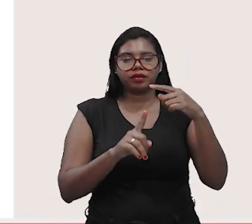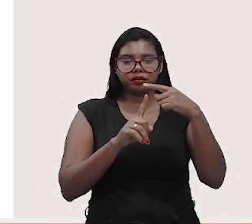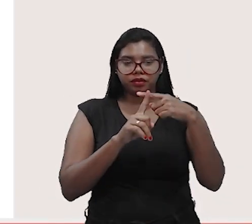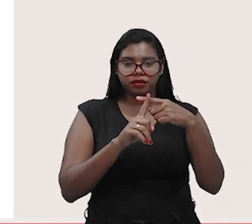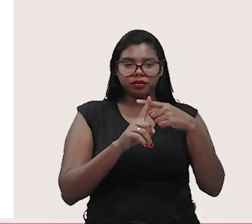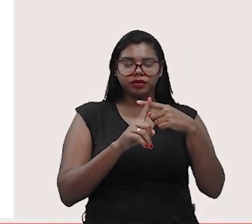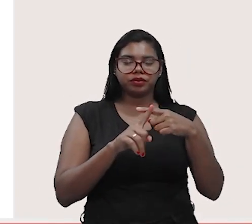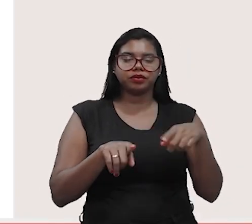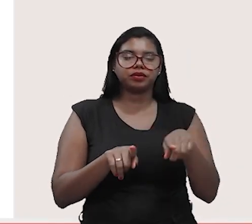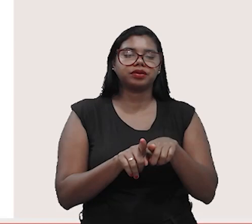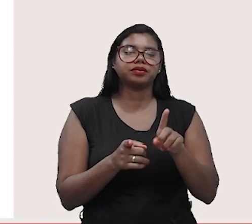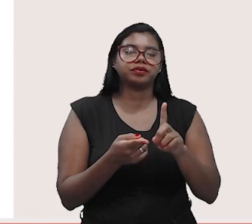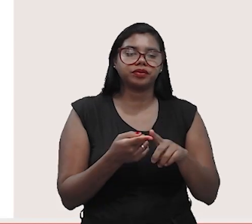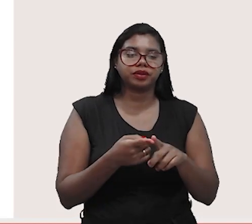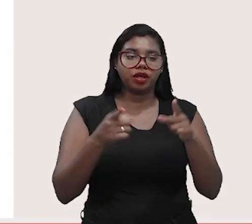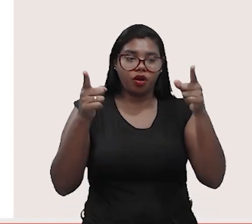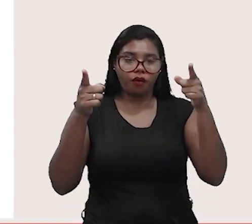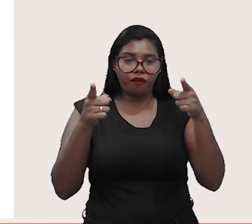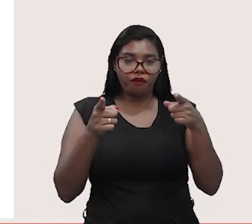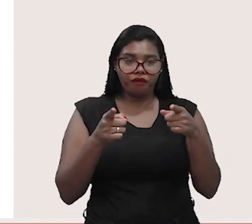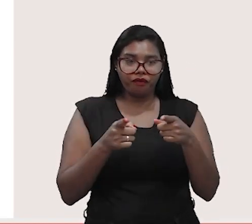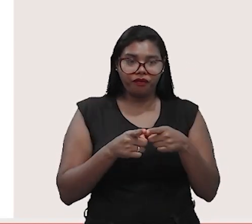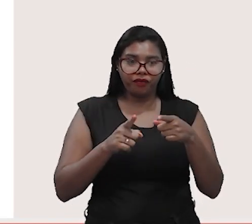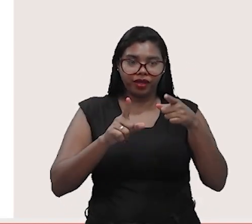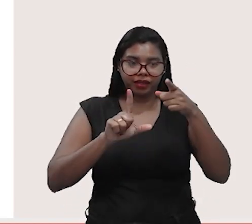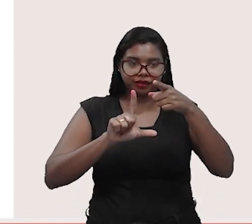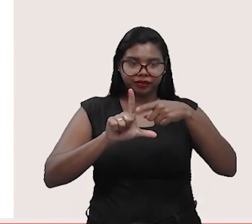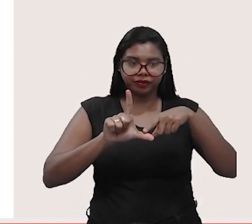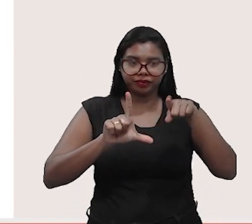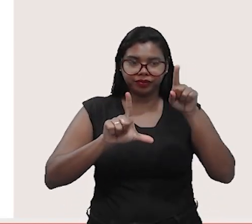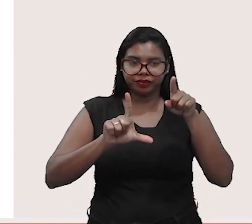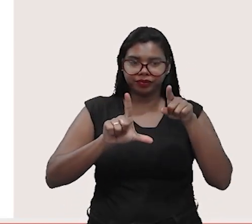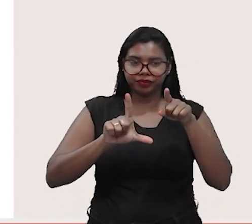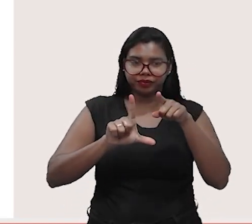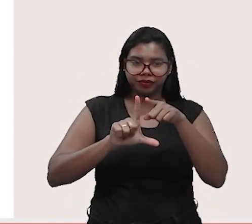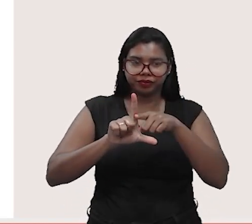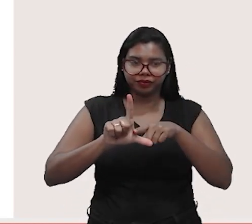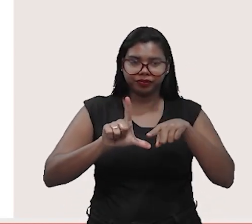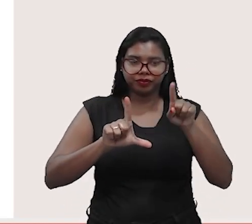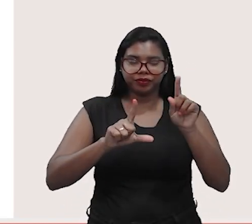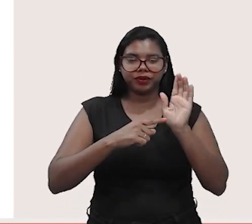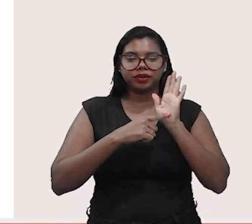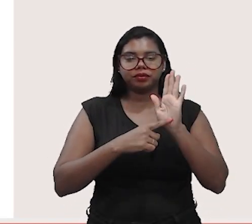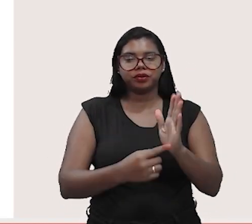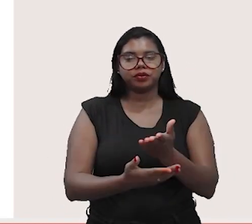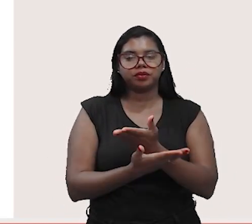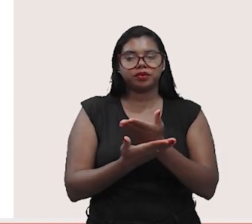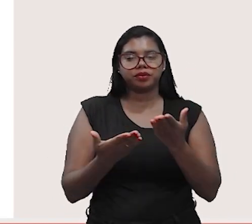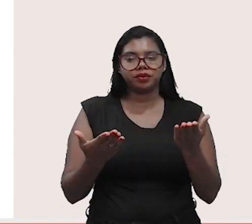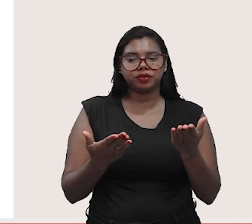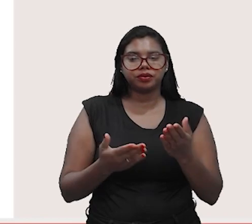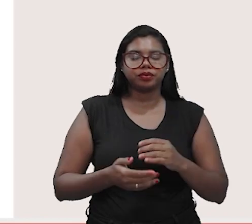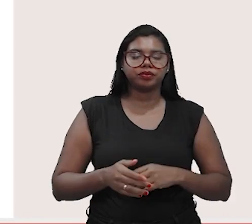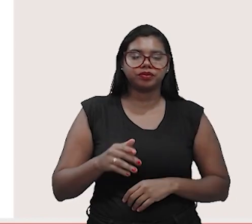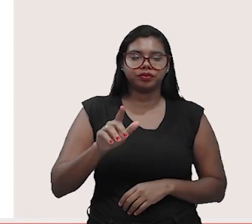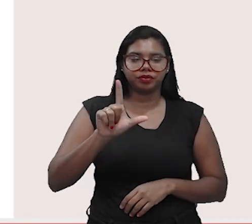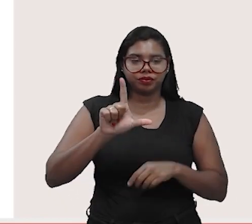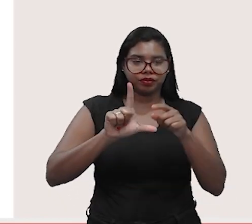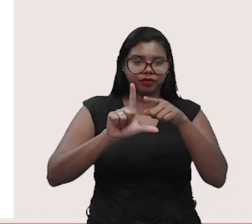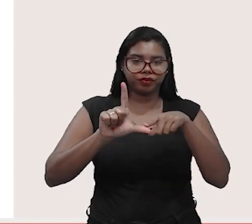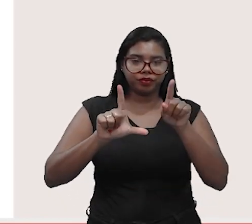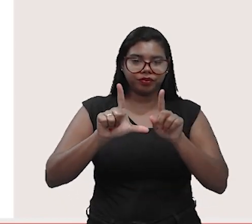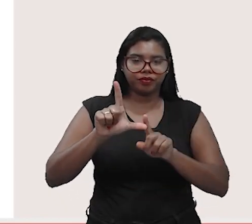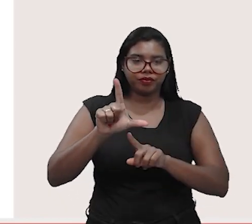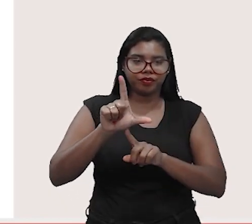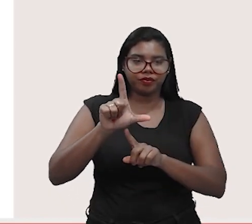vértice será o ponto de mínimo da função. Como eu mostrei para vocês, aqui ó, o vértice, ponto